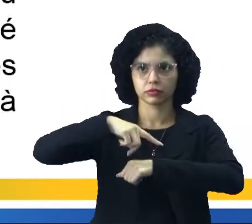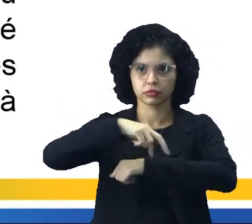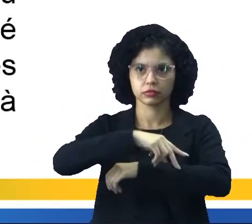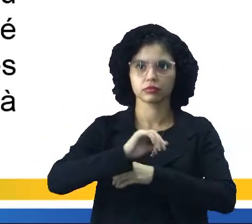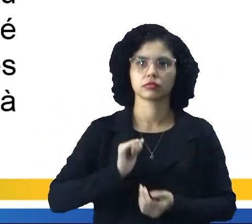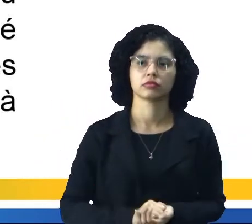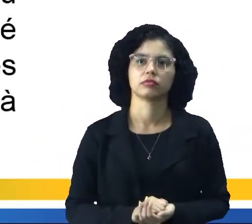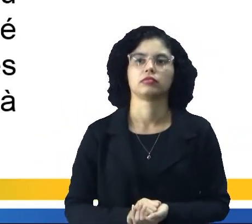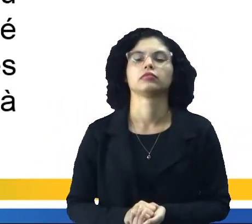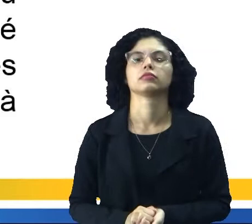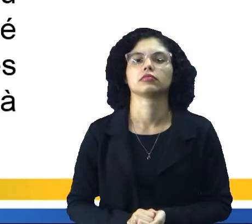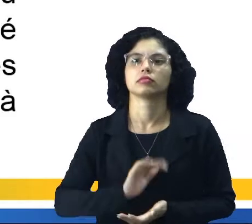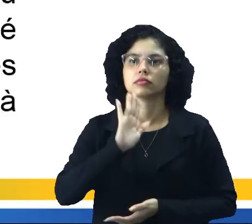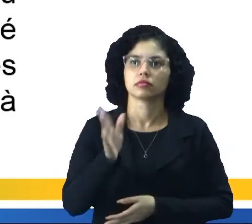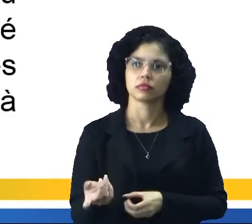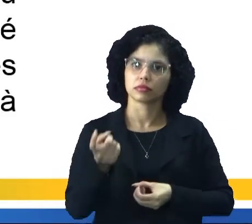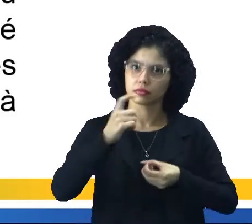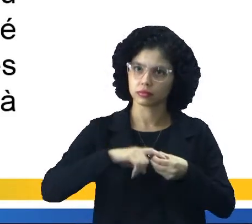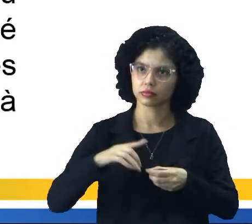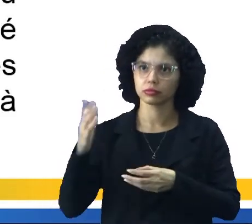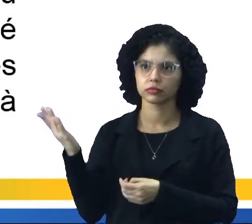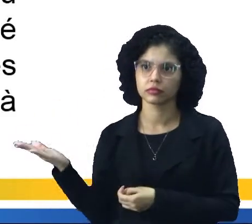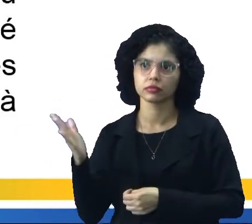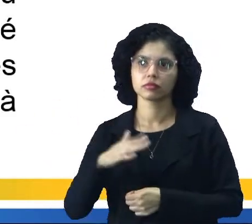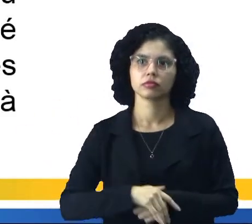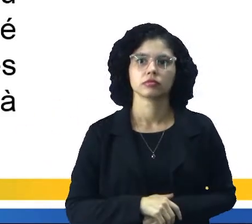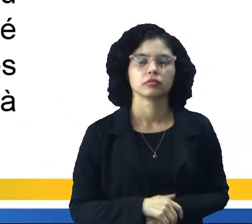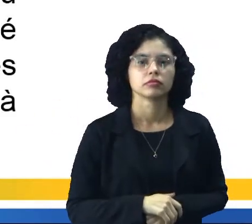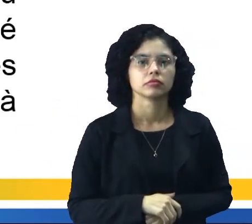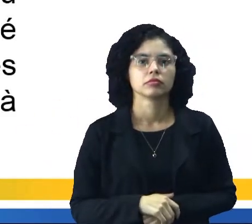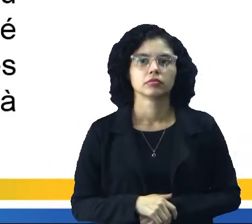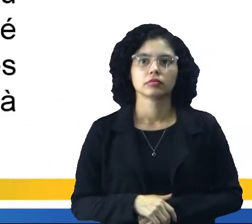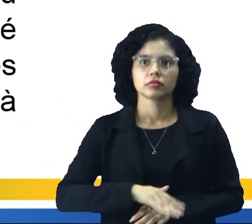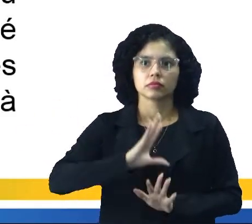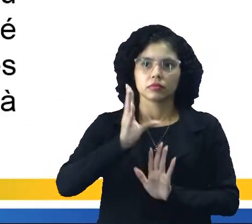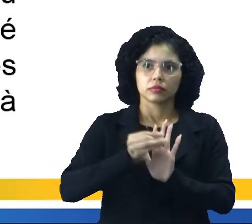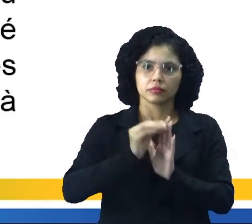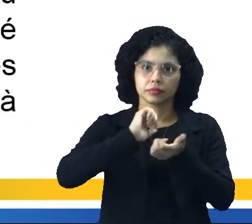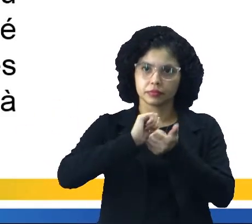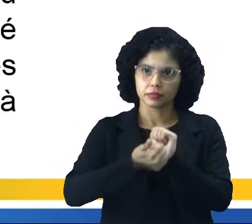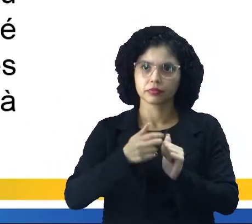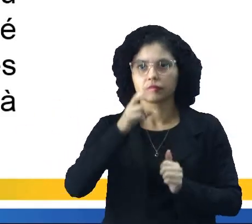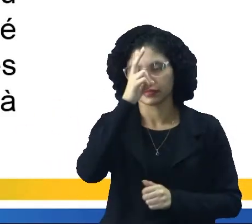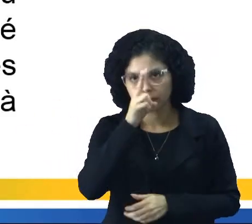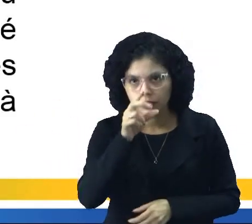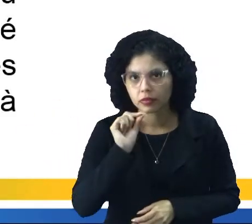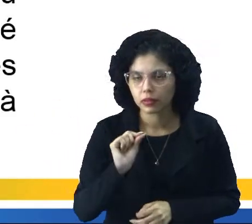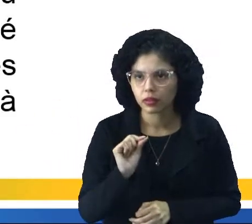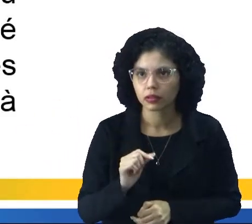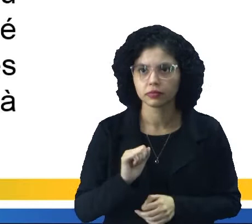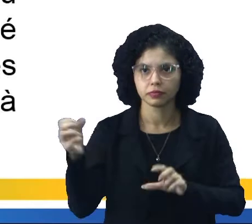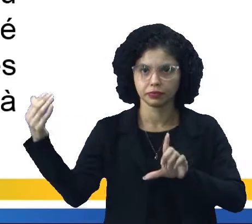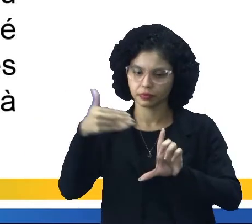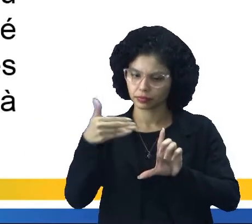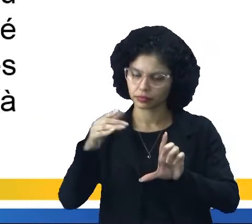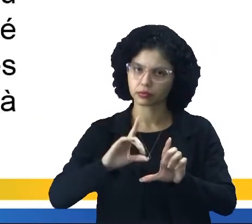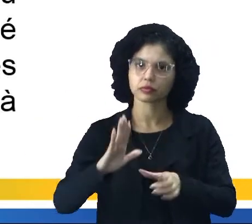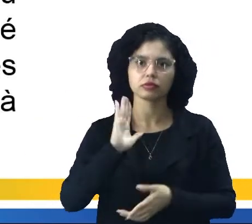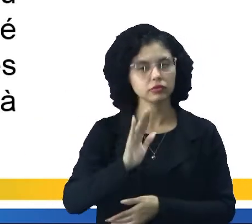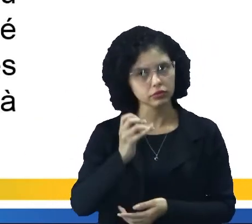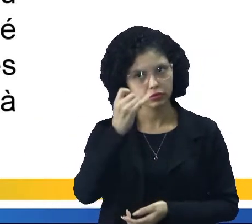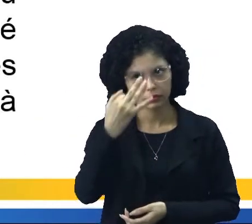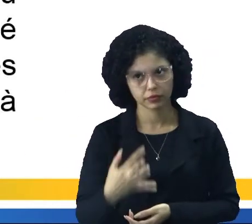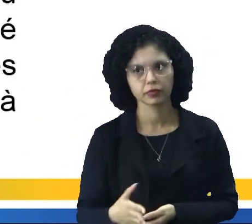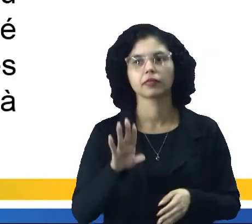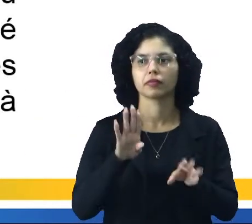pular, rolar. Aqui a gente já vou também deixar explícito aí a definição de esporte para a gente relembrar qualquer coisa, plataforma Eduque, que a gente já